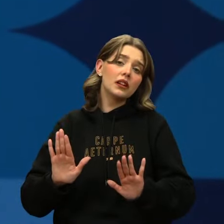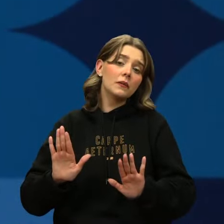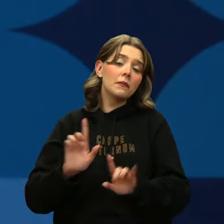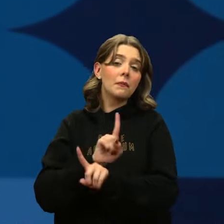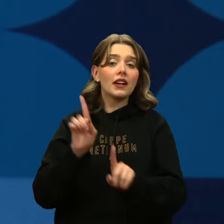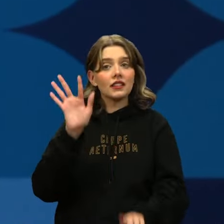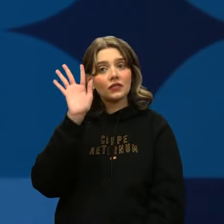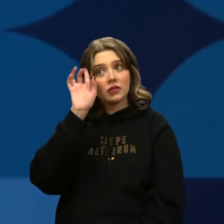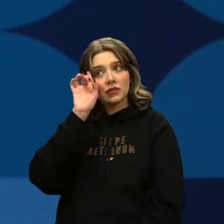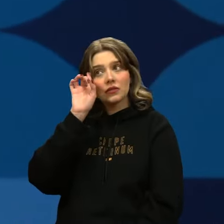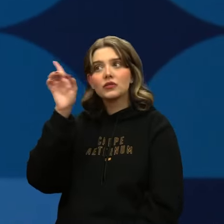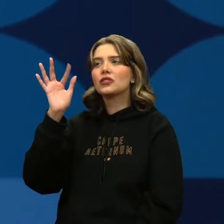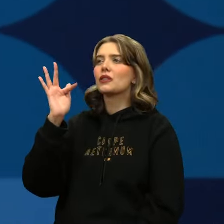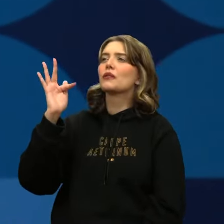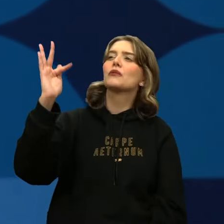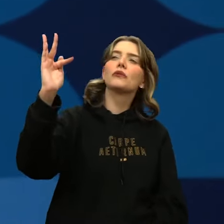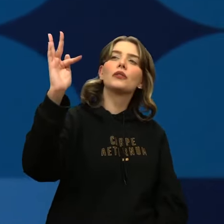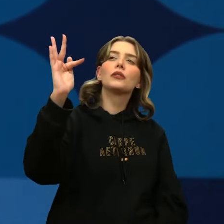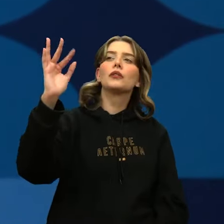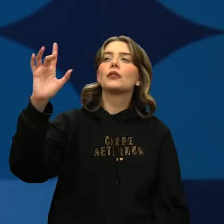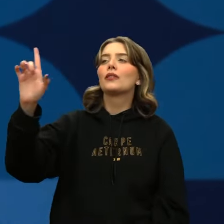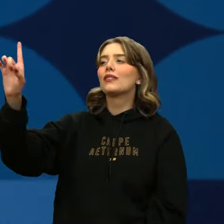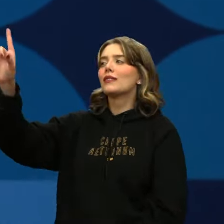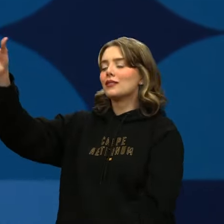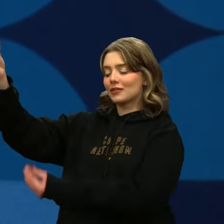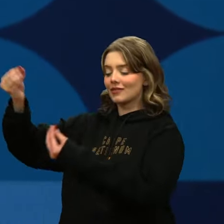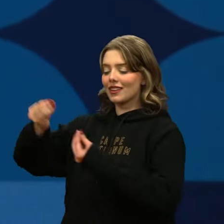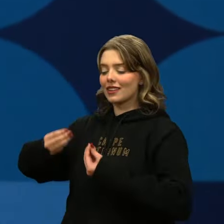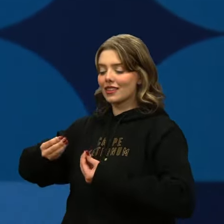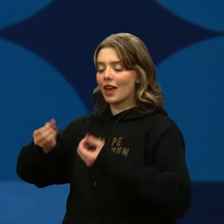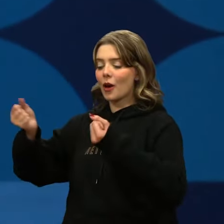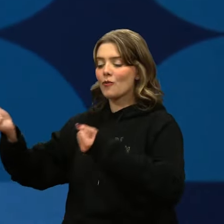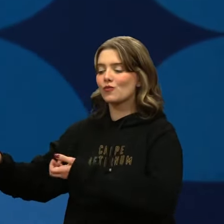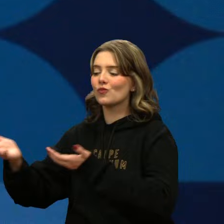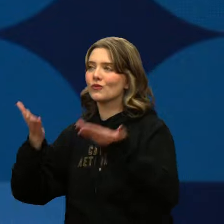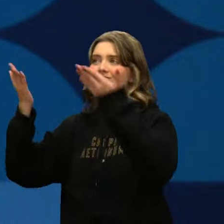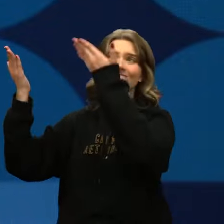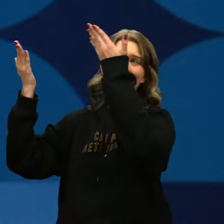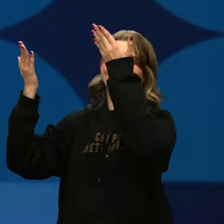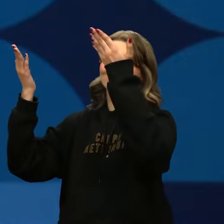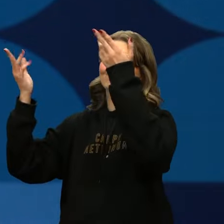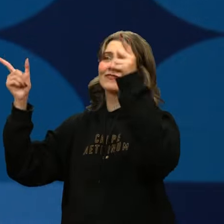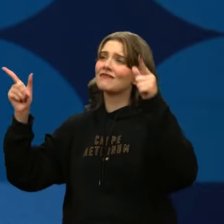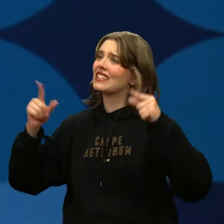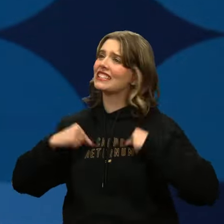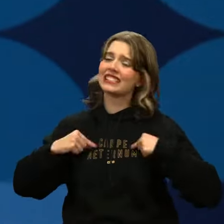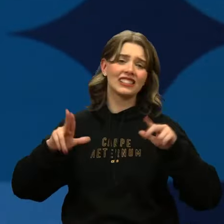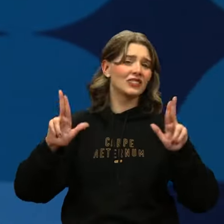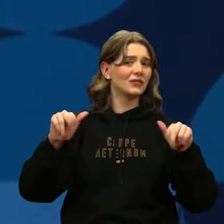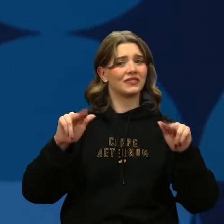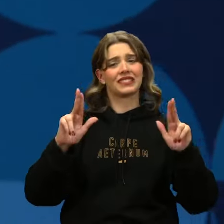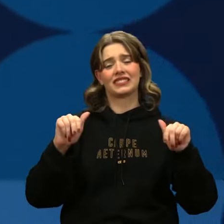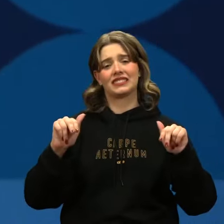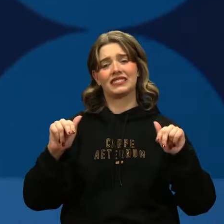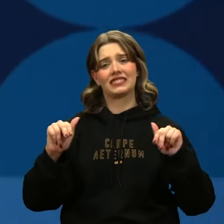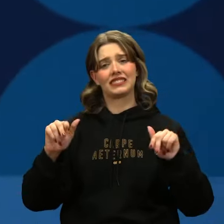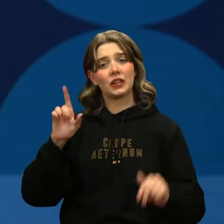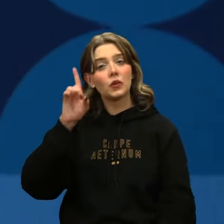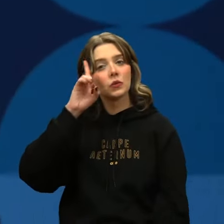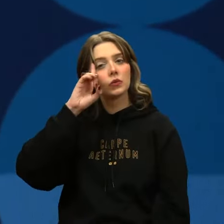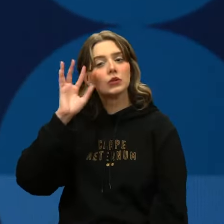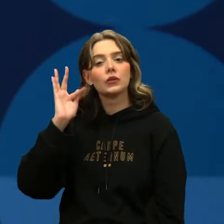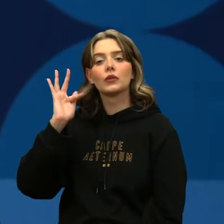com certeza, por toda a eternidade, o Senhor nos dará uma exaltação que não merecemos. Um dia,